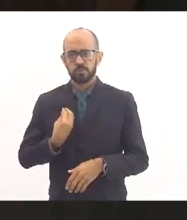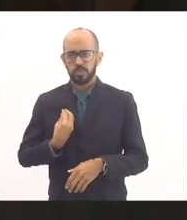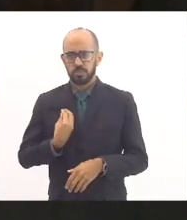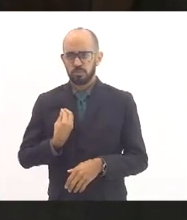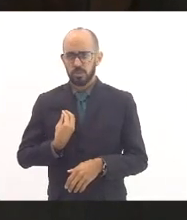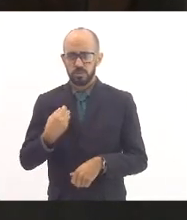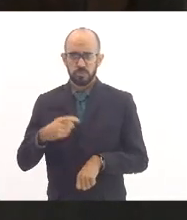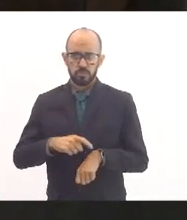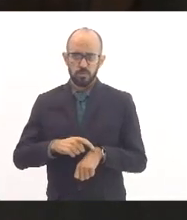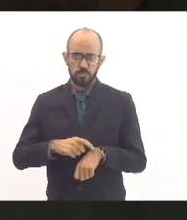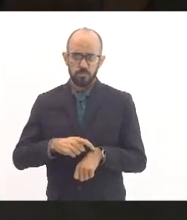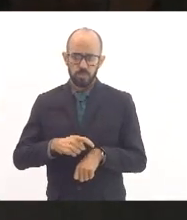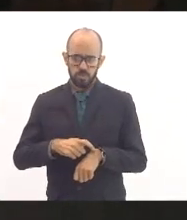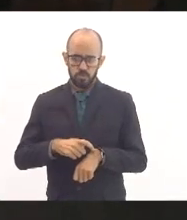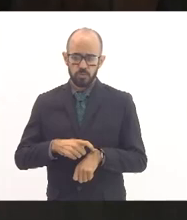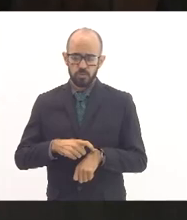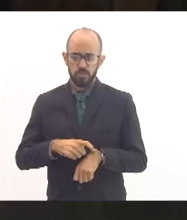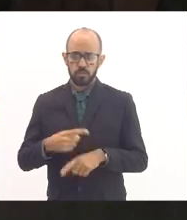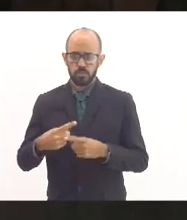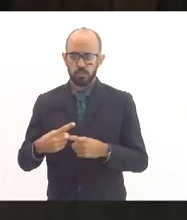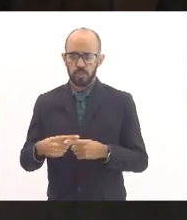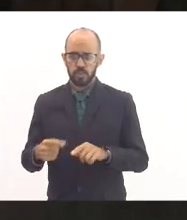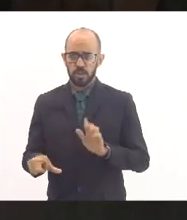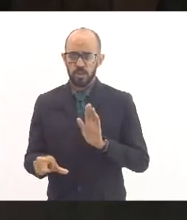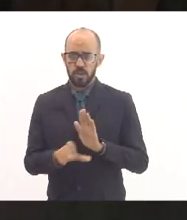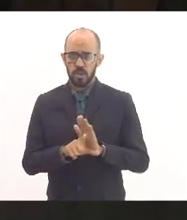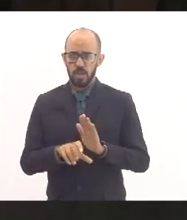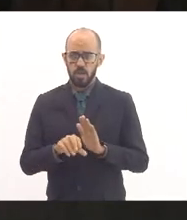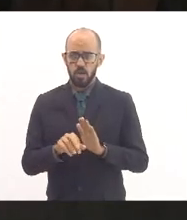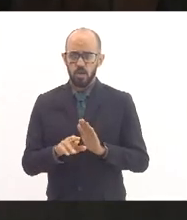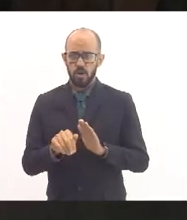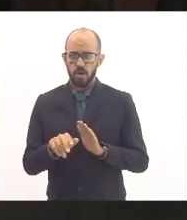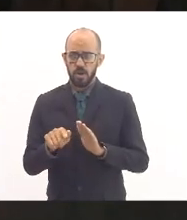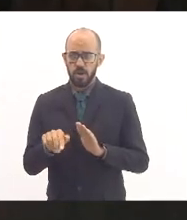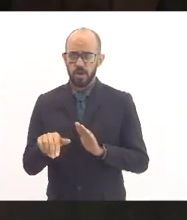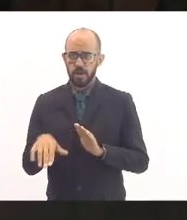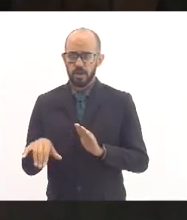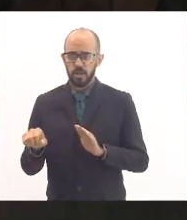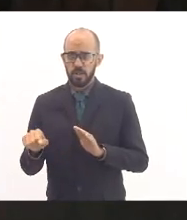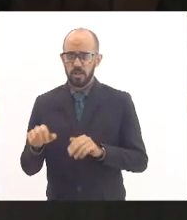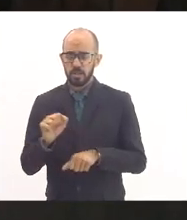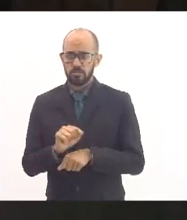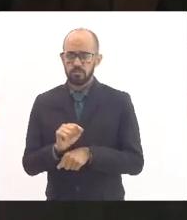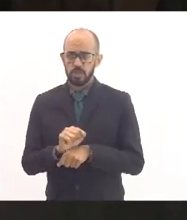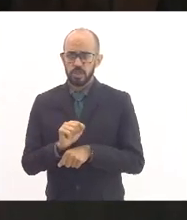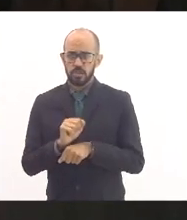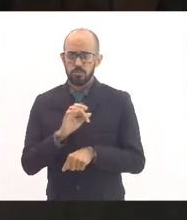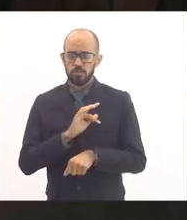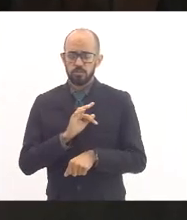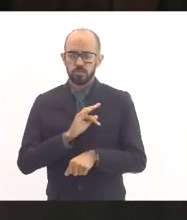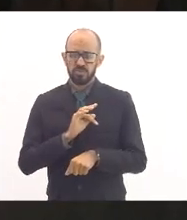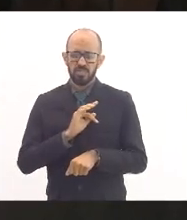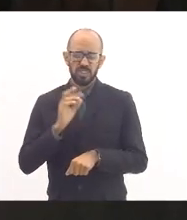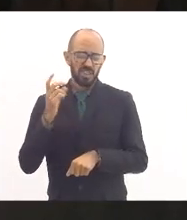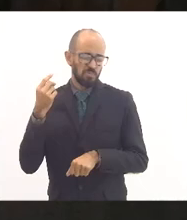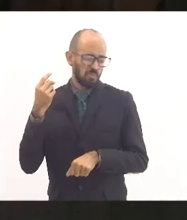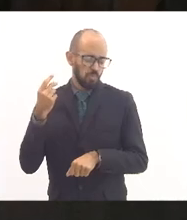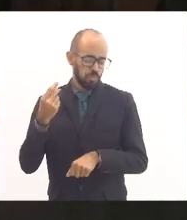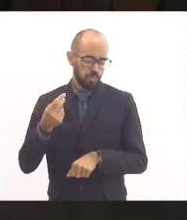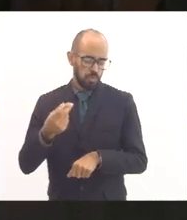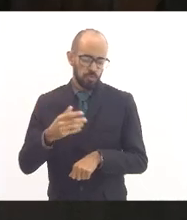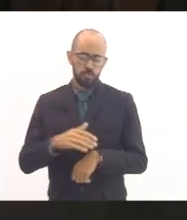histórico porque a lei orgânica é esperada pelos policiais há muitos anos